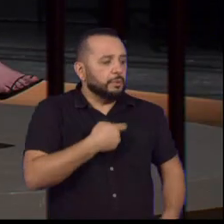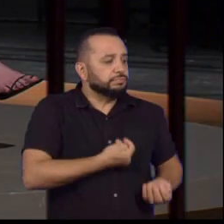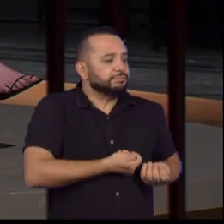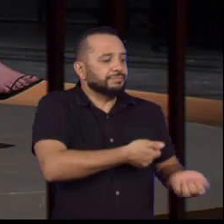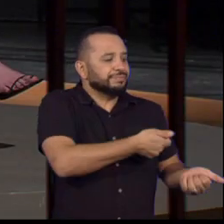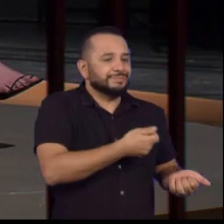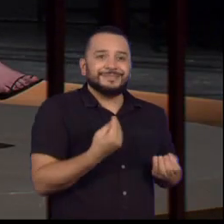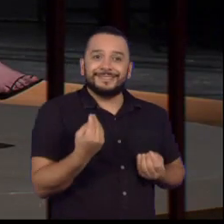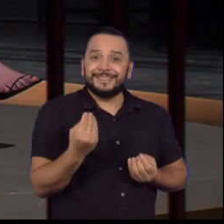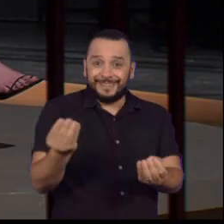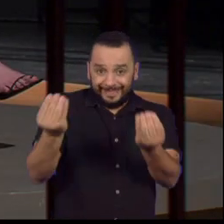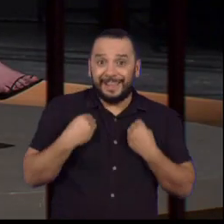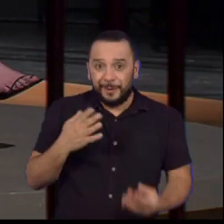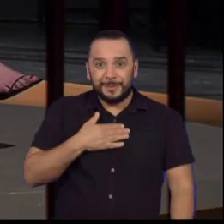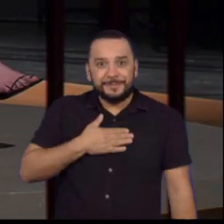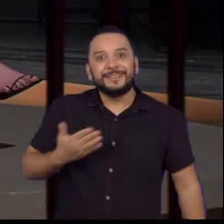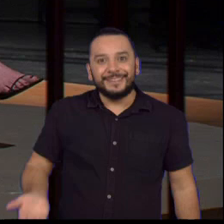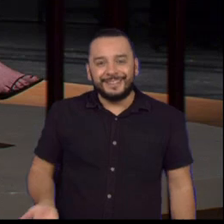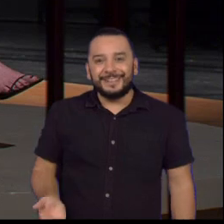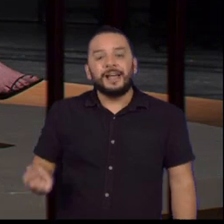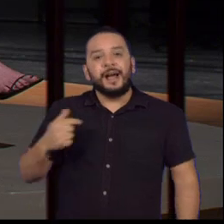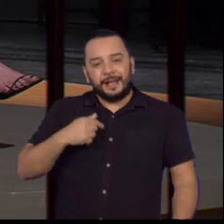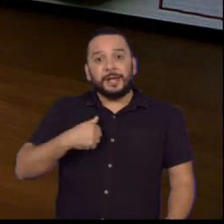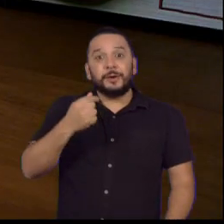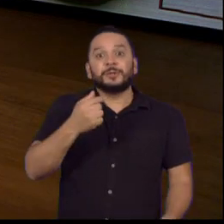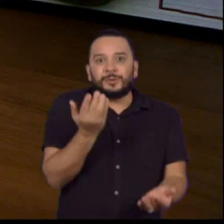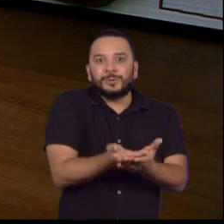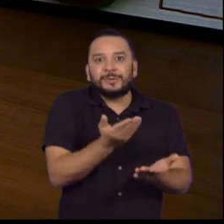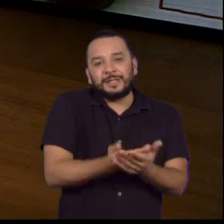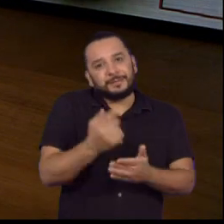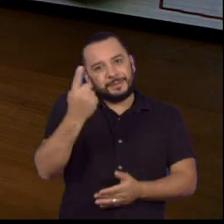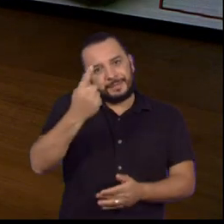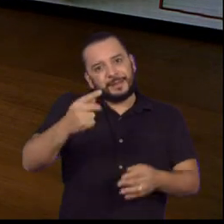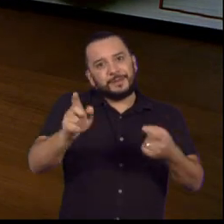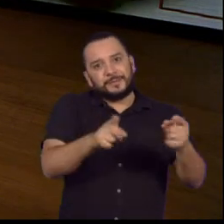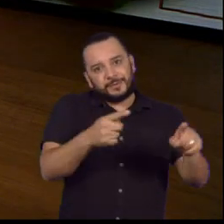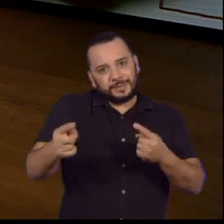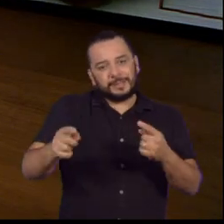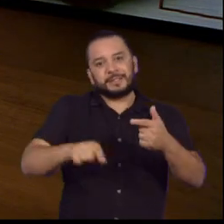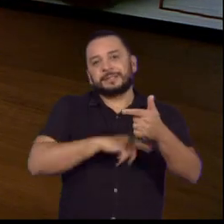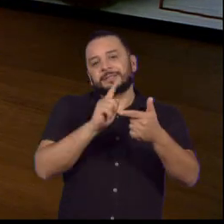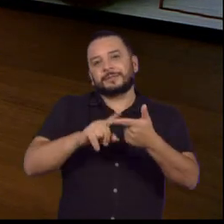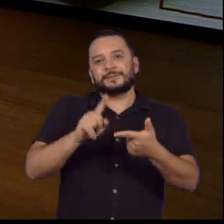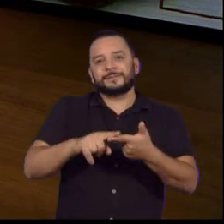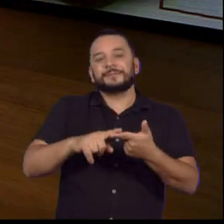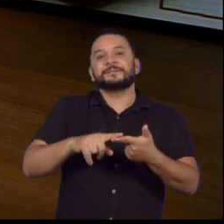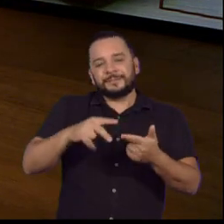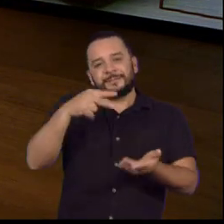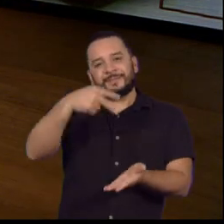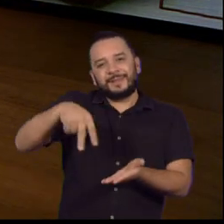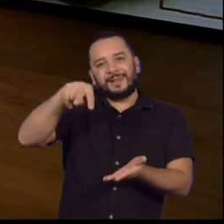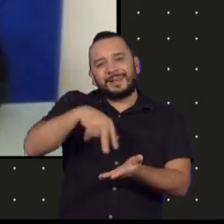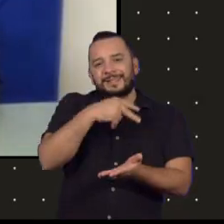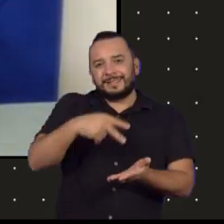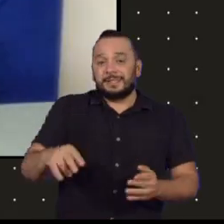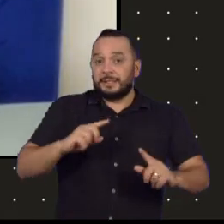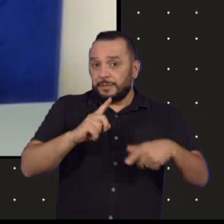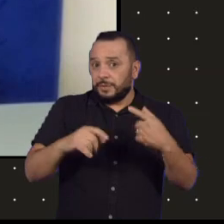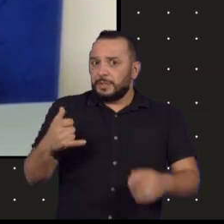e acabei indo primeiro para a música, depois eu fui para a dança, e quando eu tive a idade adequada, porque